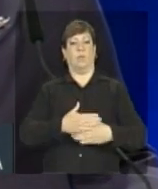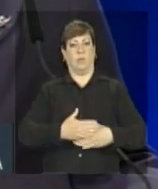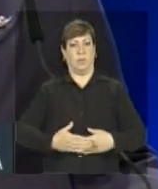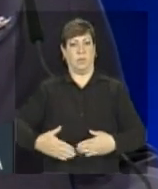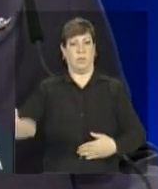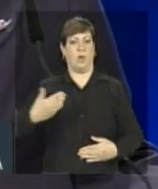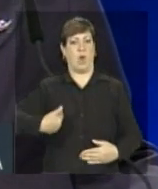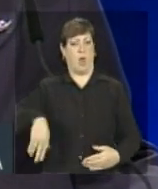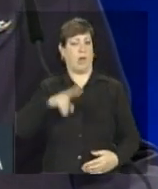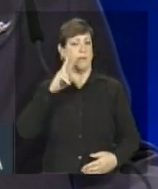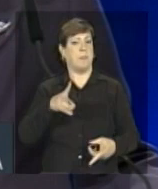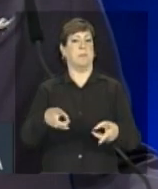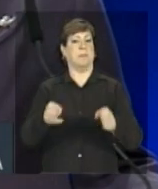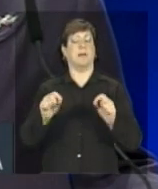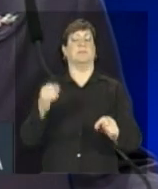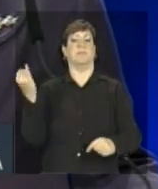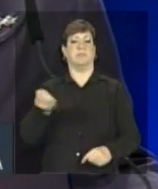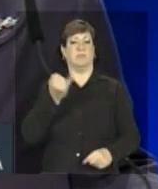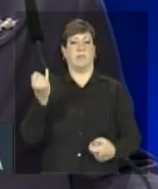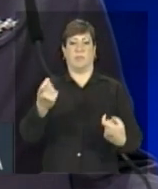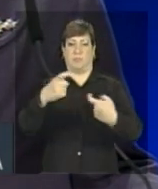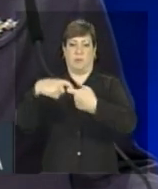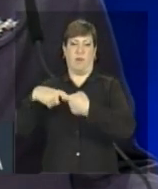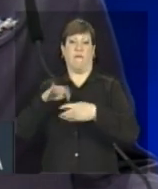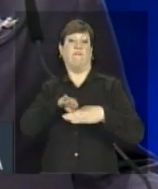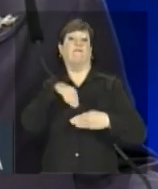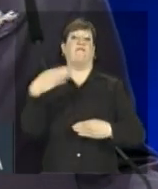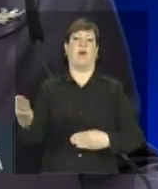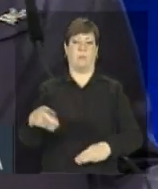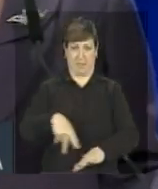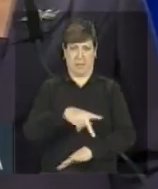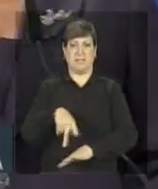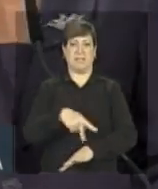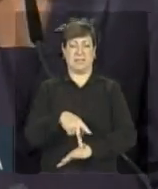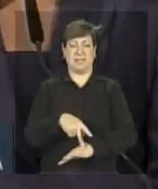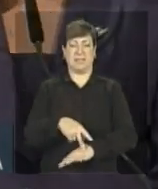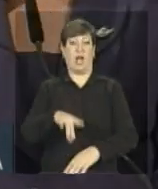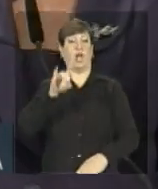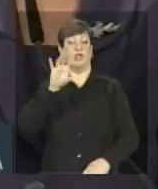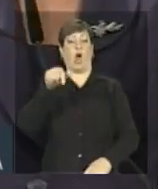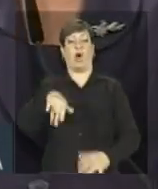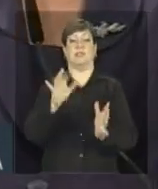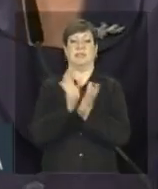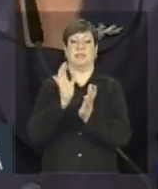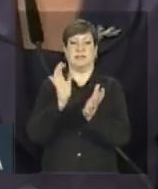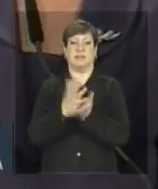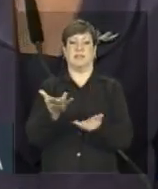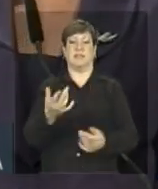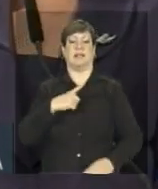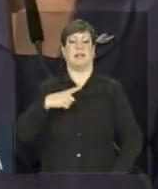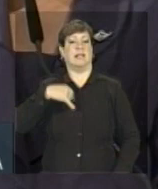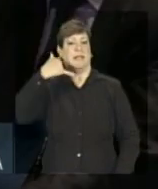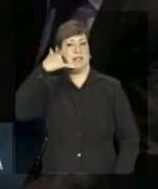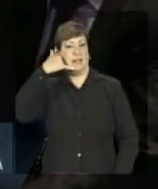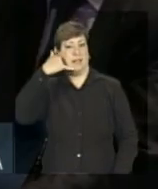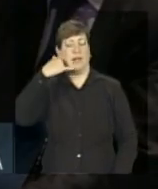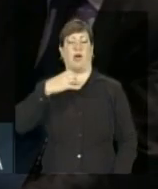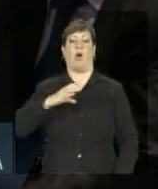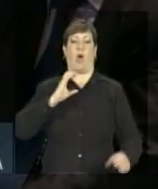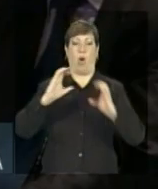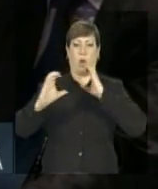aos nossos parceiros externos. Só no setor de telecomunicações,